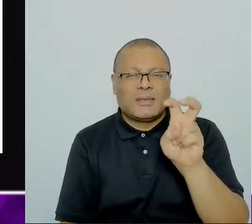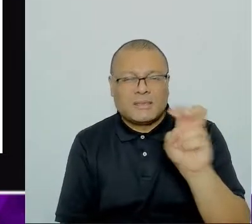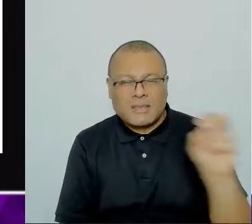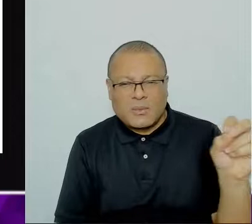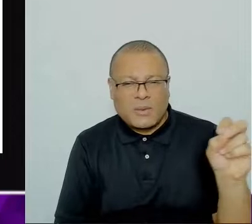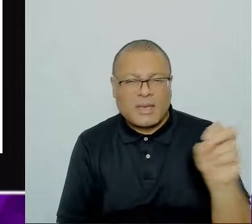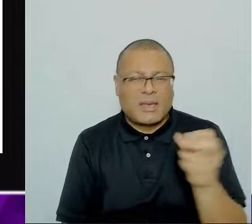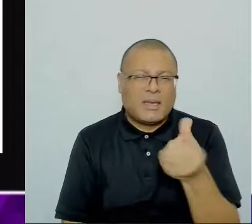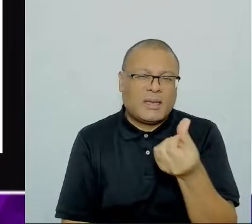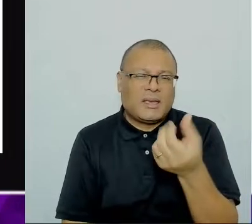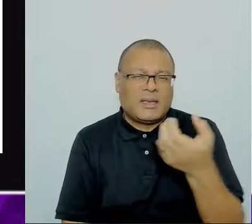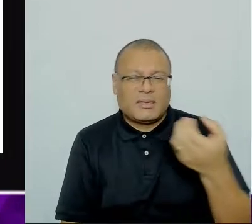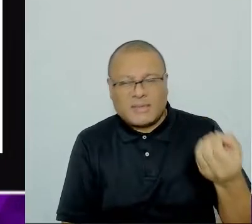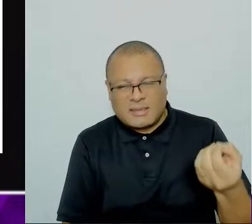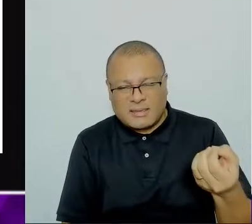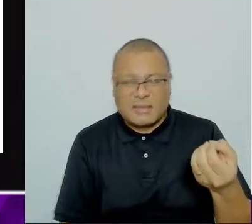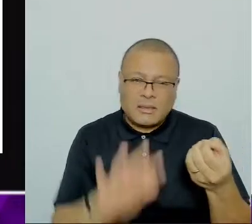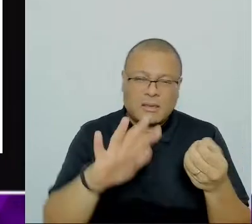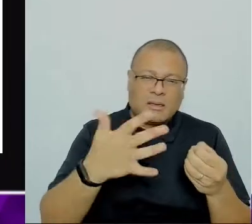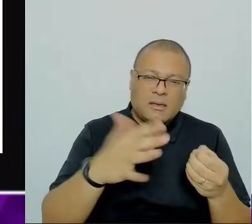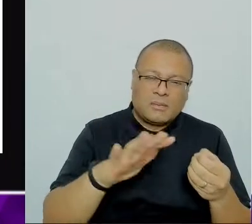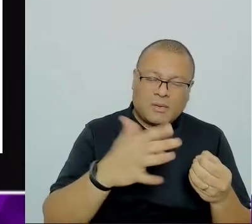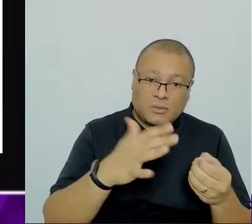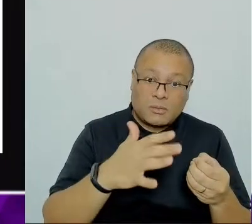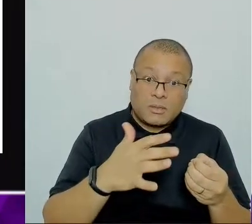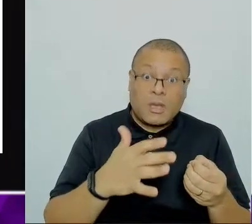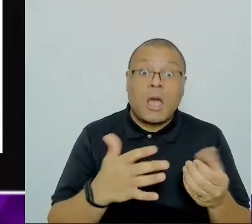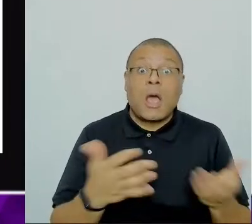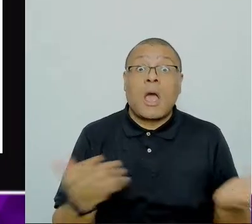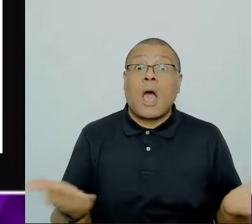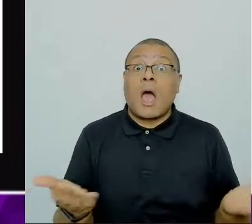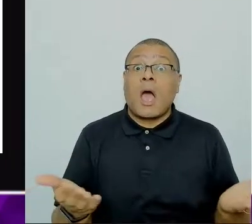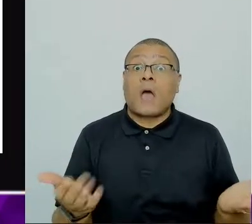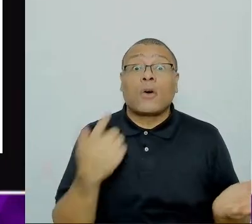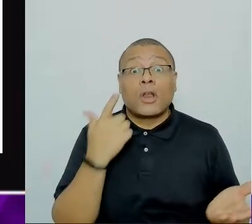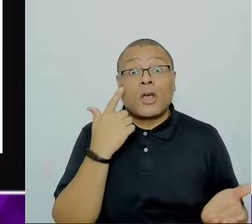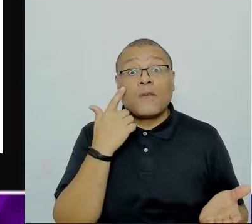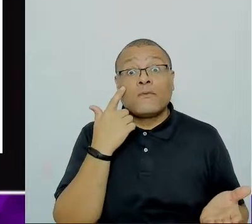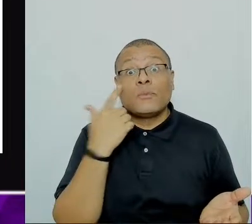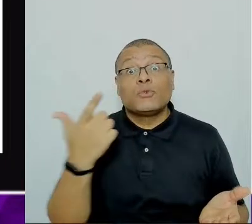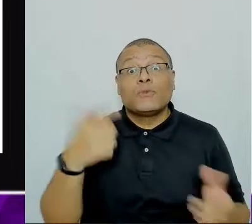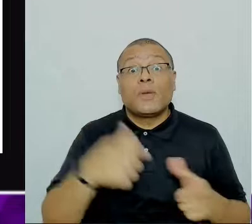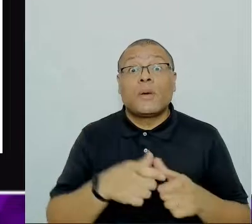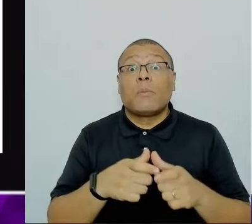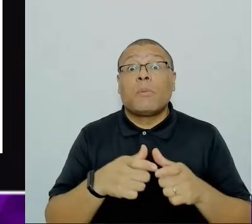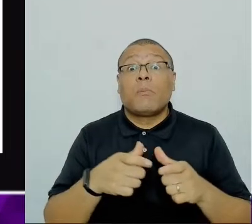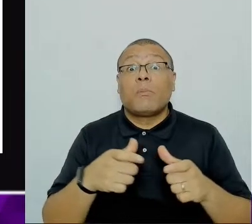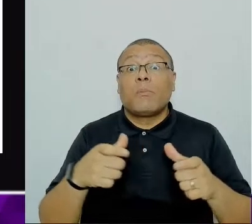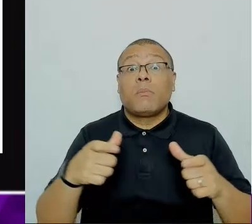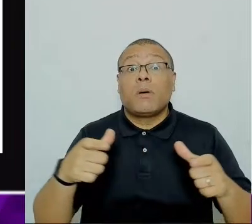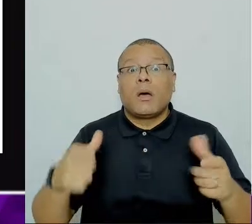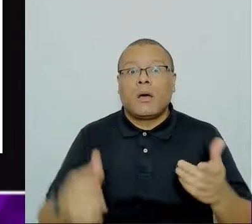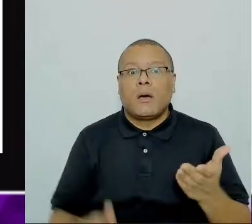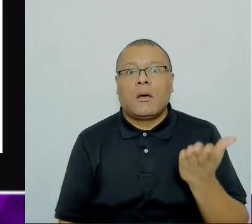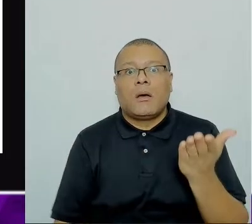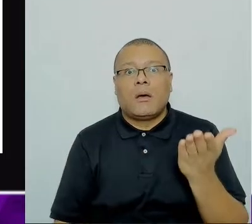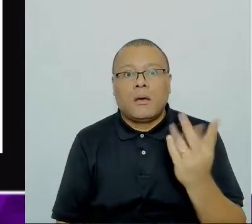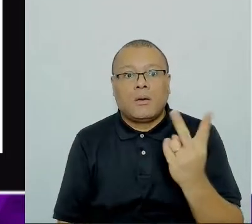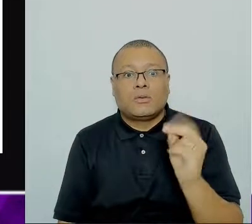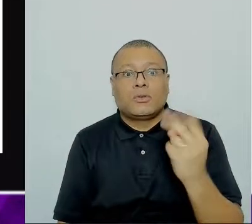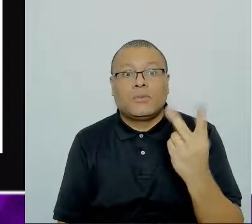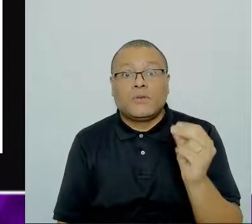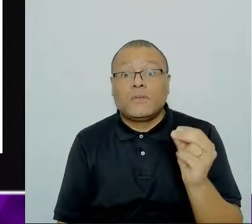que atuavam no Brasil. E aí, o próximo mapeamento, houve essa evolução, mas um dos mapeamentos de 2020, a gente já está